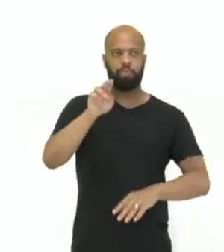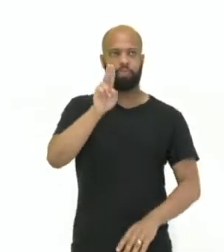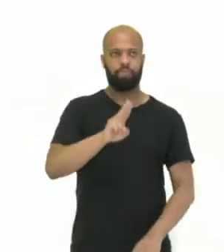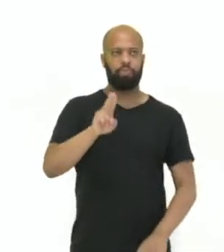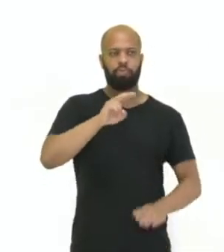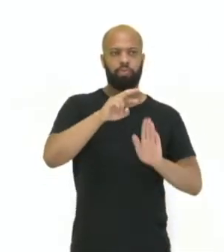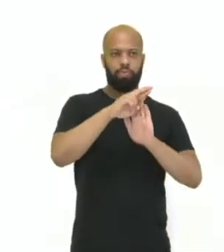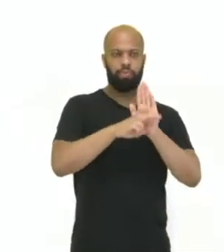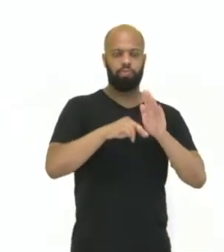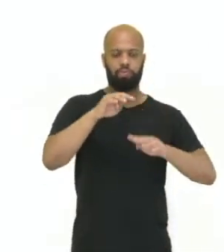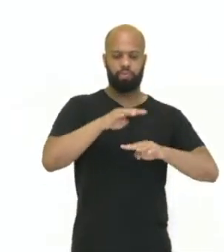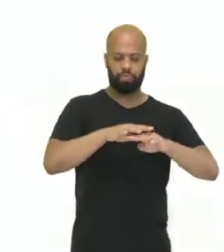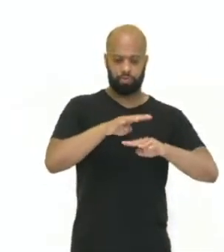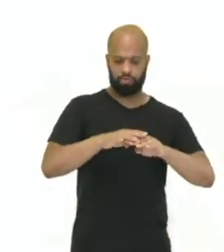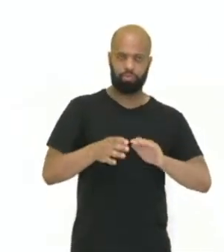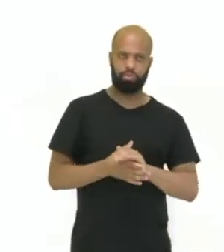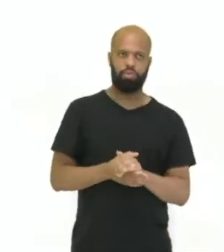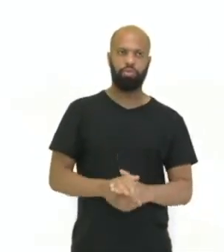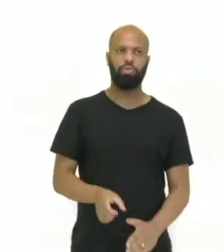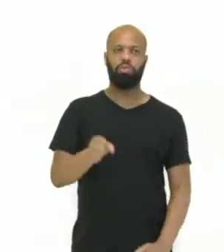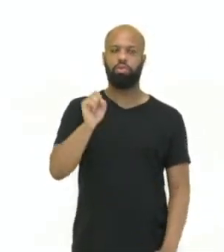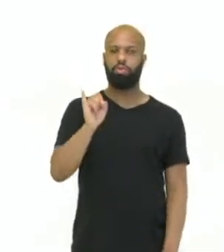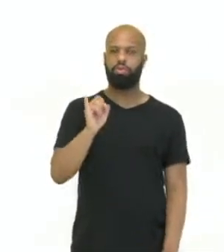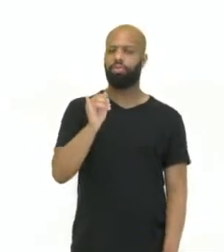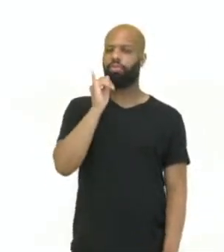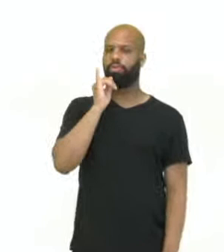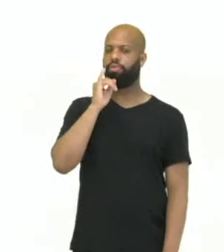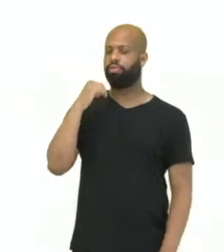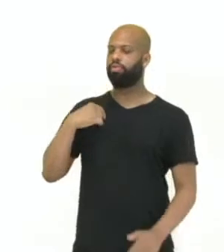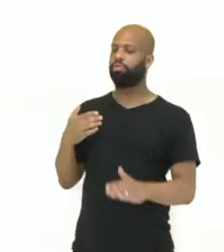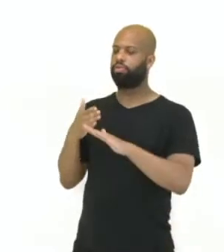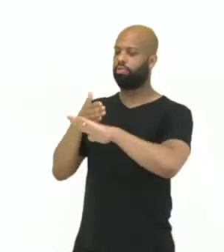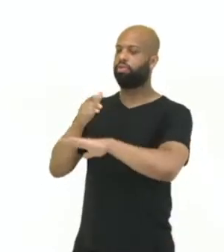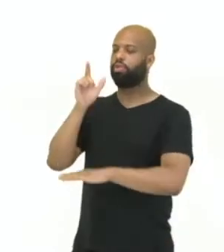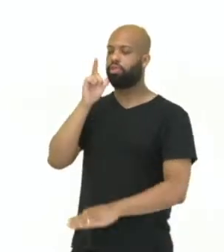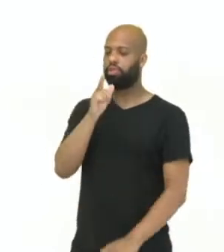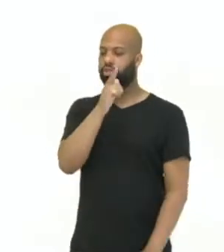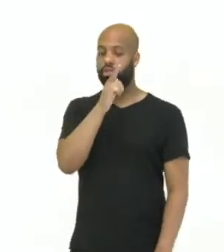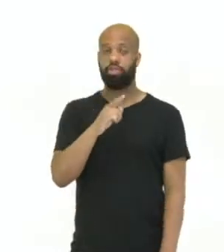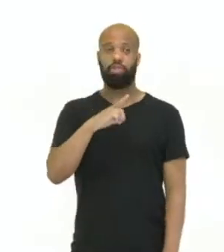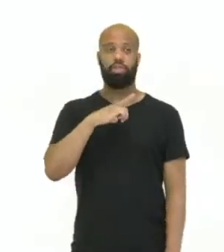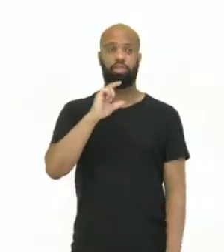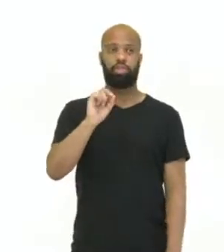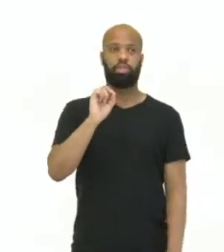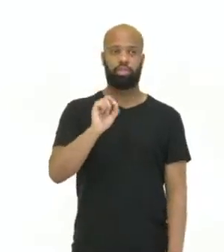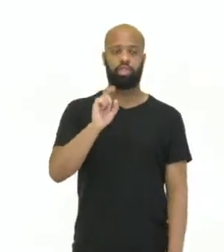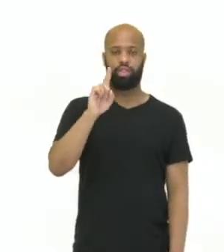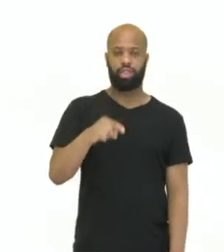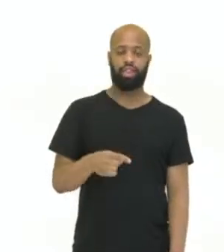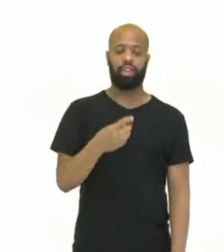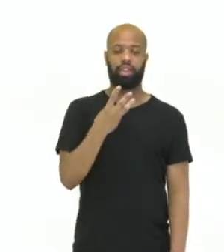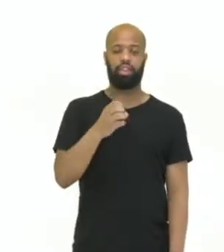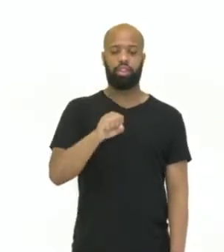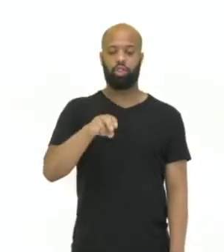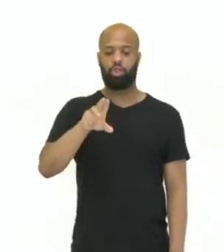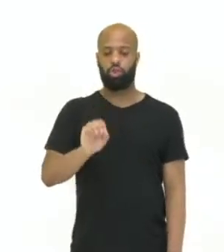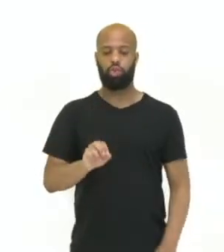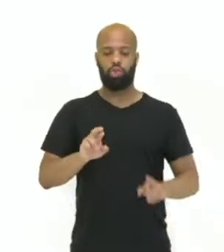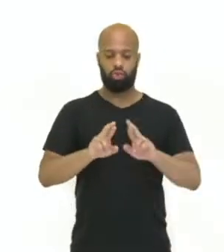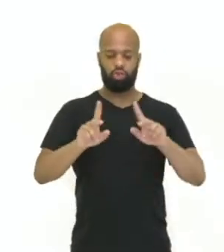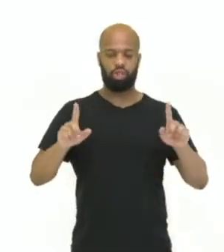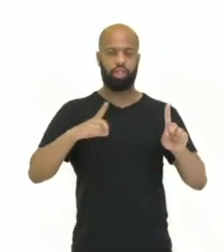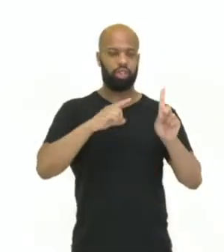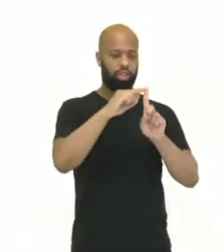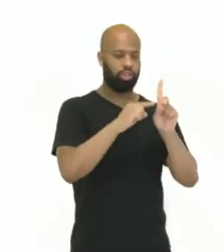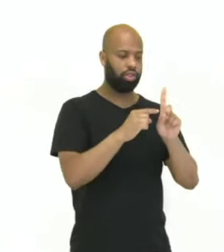Vamos pensar aqui. Se eu entrasse em uma lanchonete e tivesse disponível 3 sucos diferentes e 2 tipos